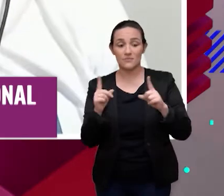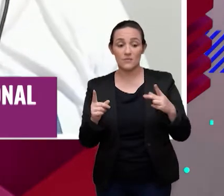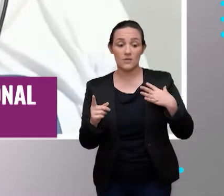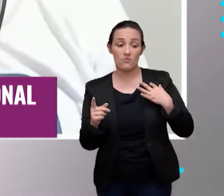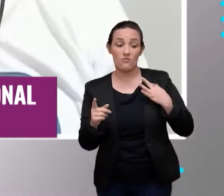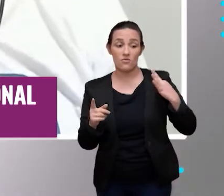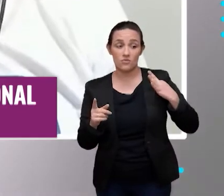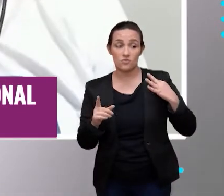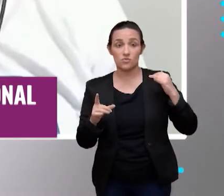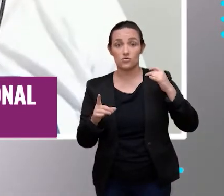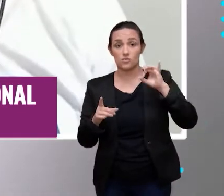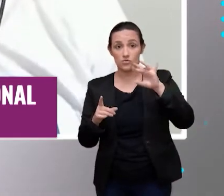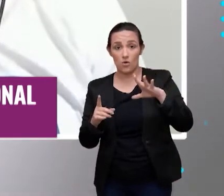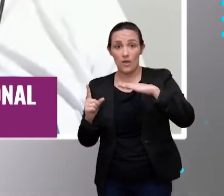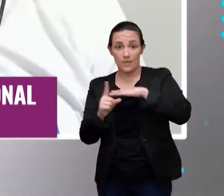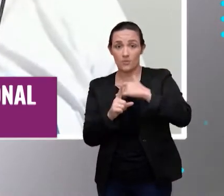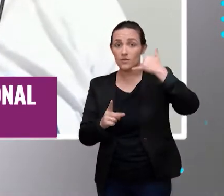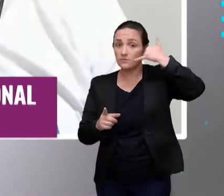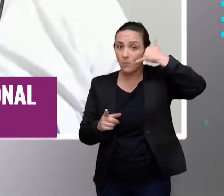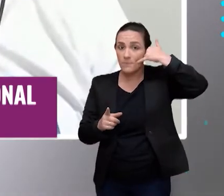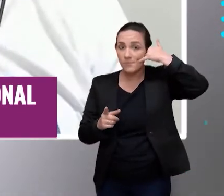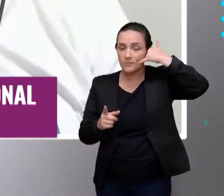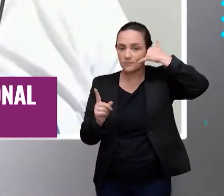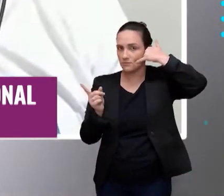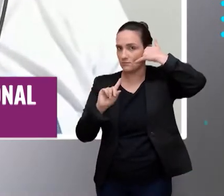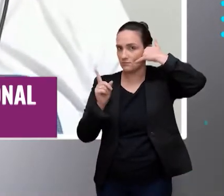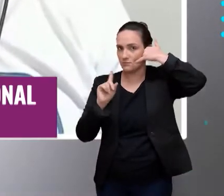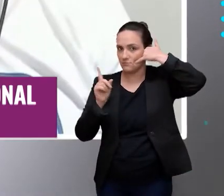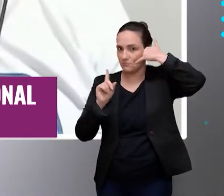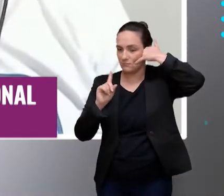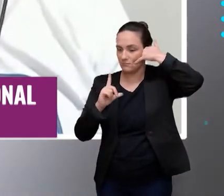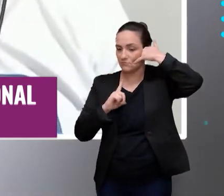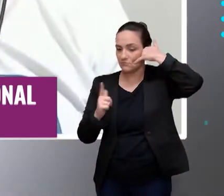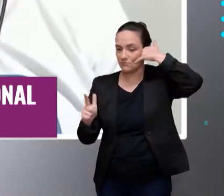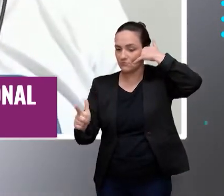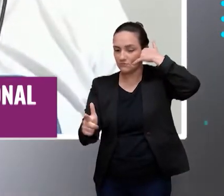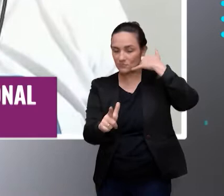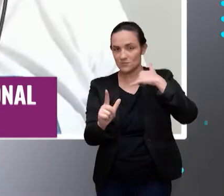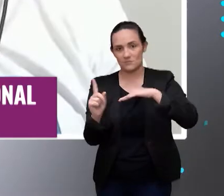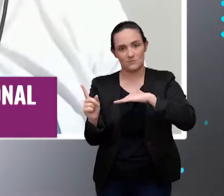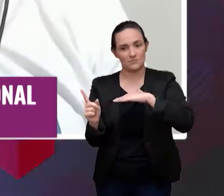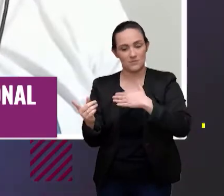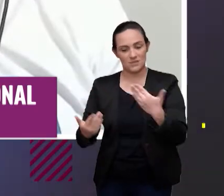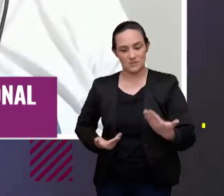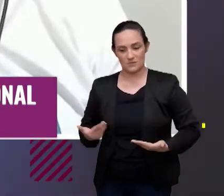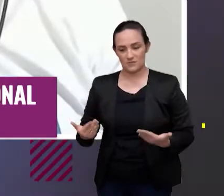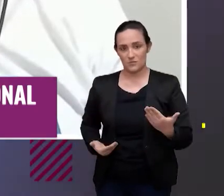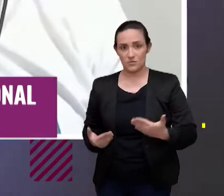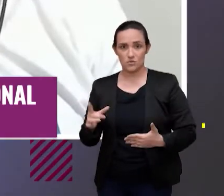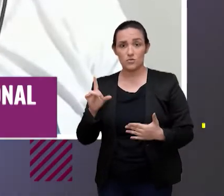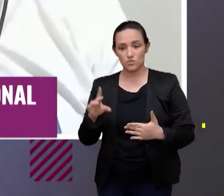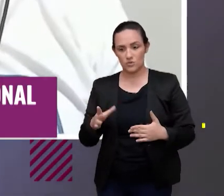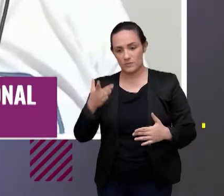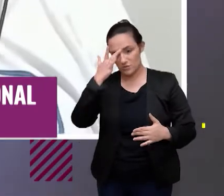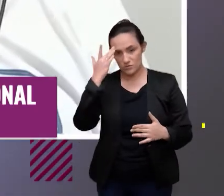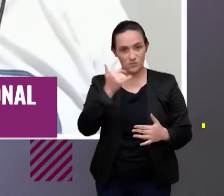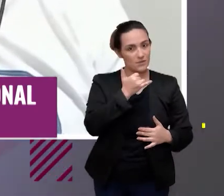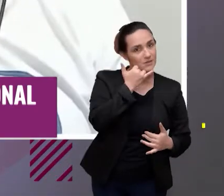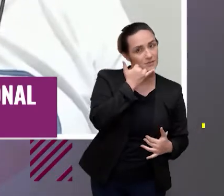temos outros serviços, não é só o atendimento do serviço de apoio emocional. Nós temos também